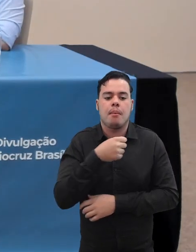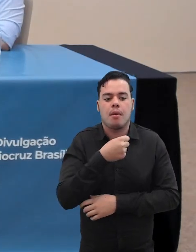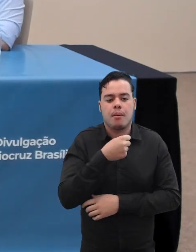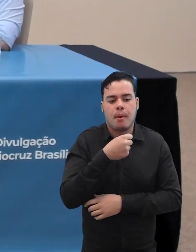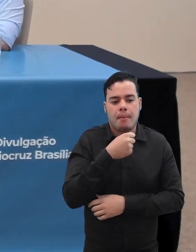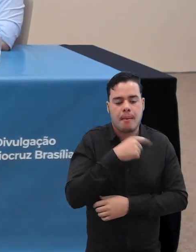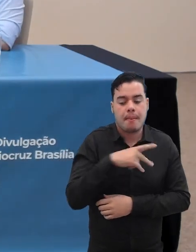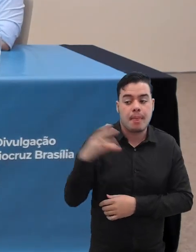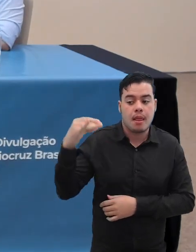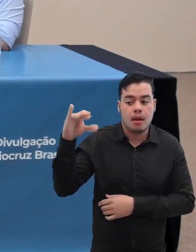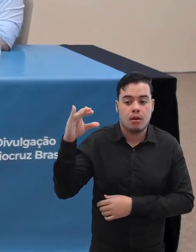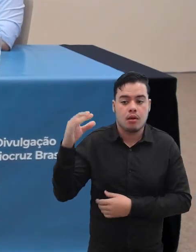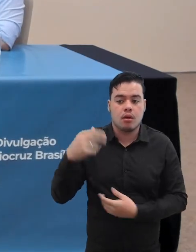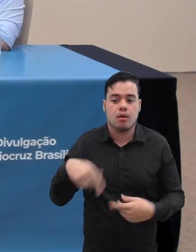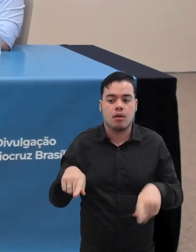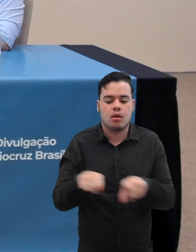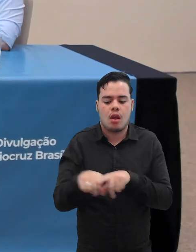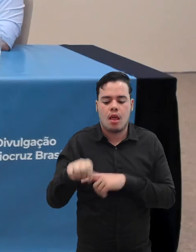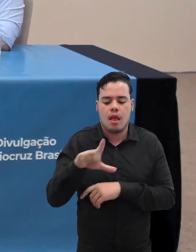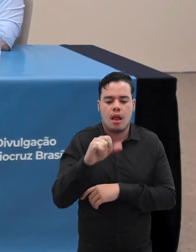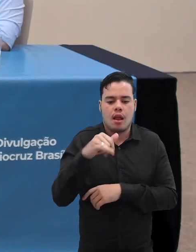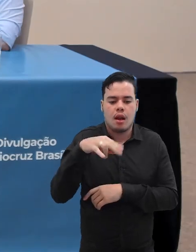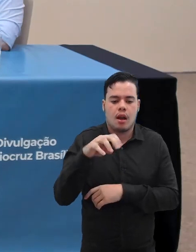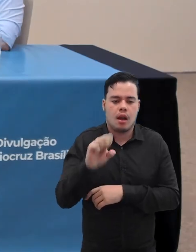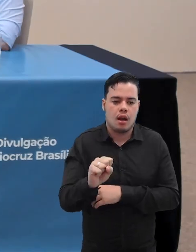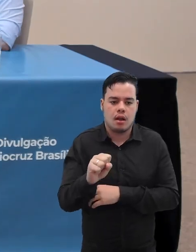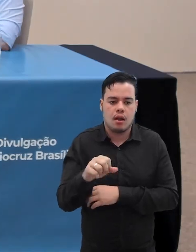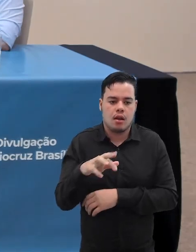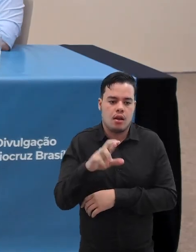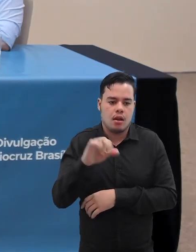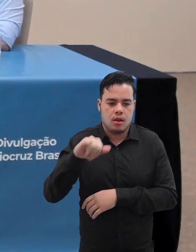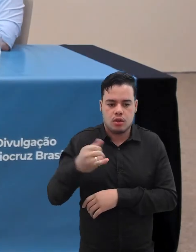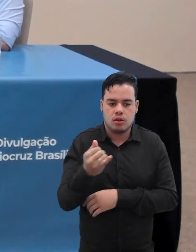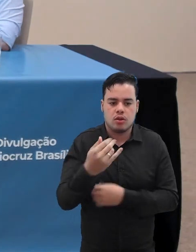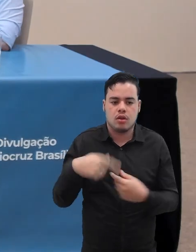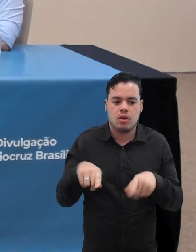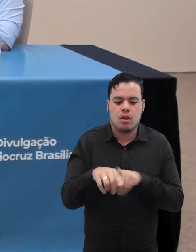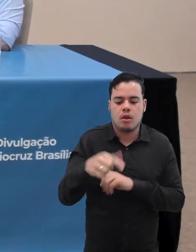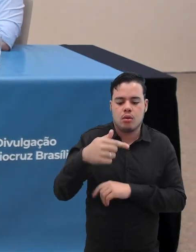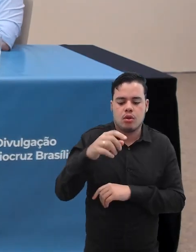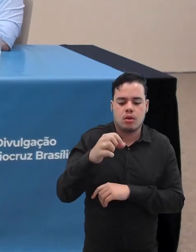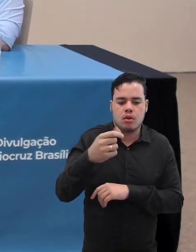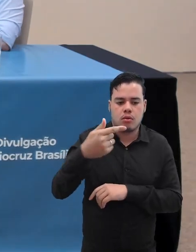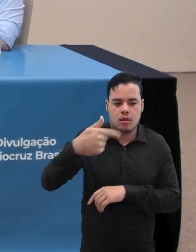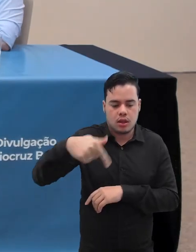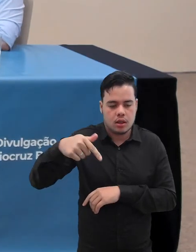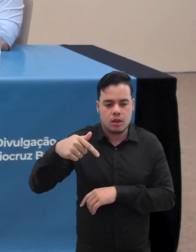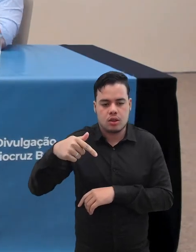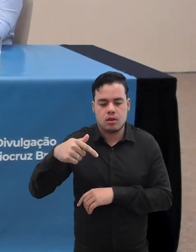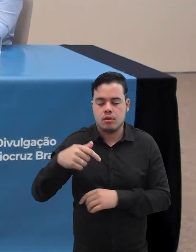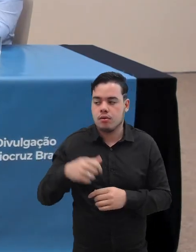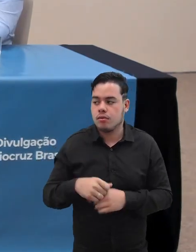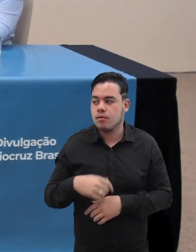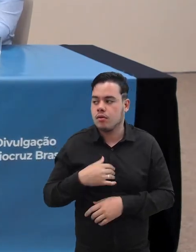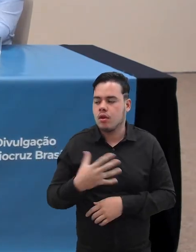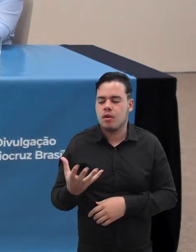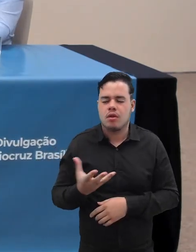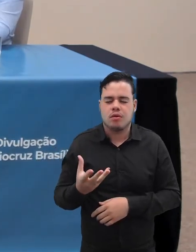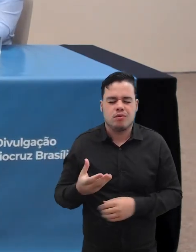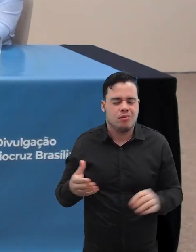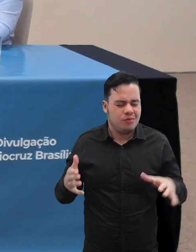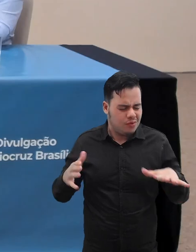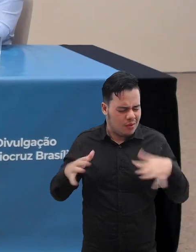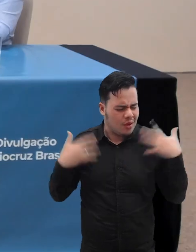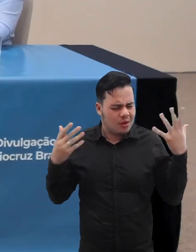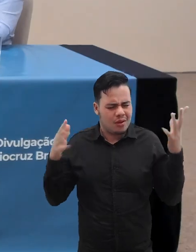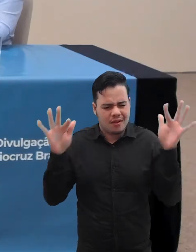quase 20 anos, fui tua aluna, professora, no Labjor, na turma de 2007. E fiquei muito feliz